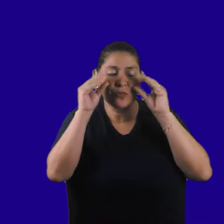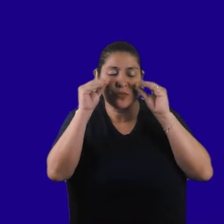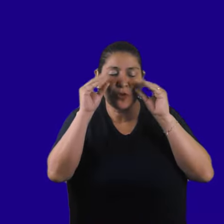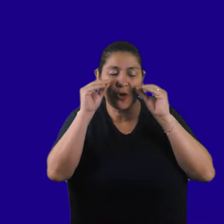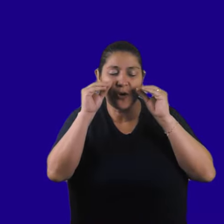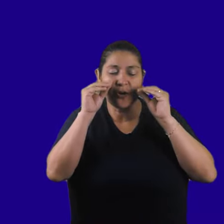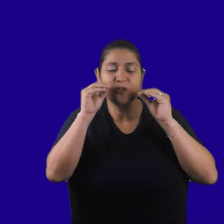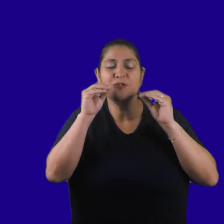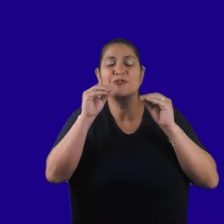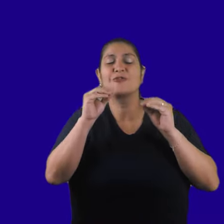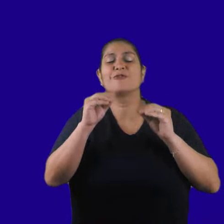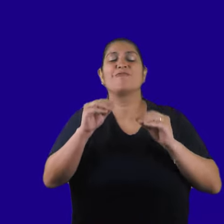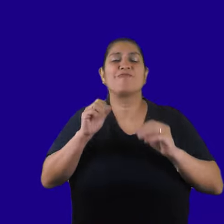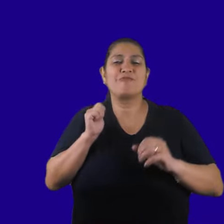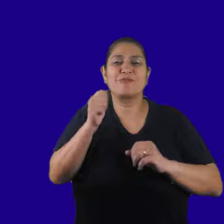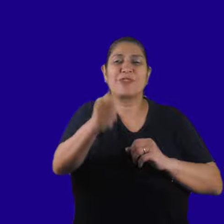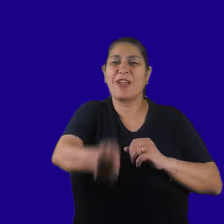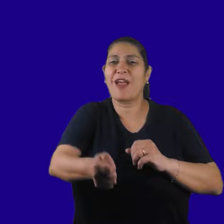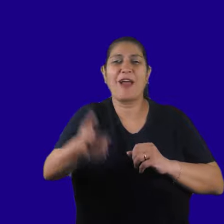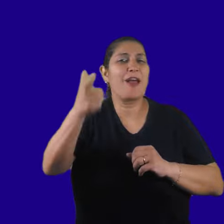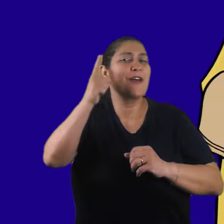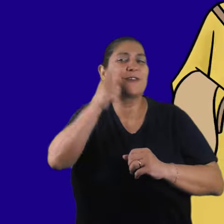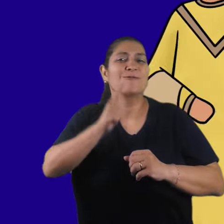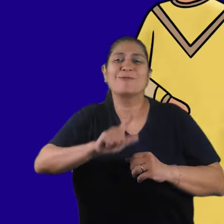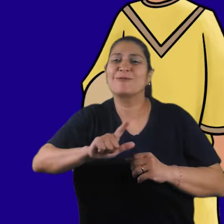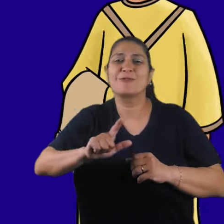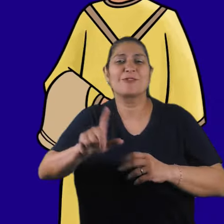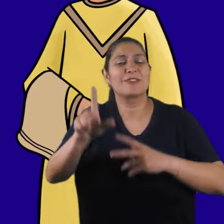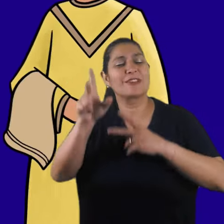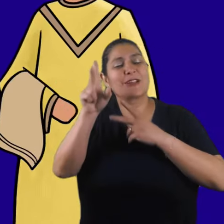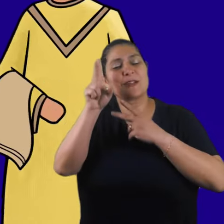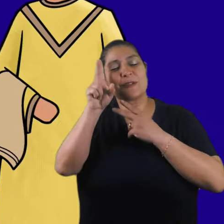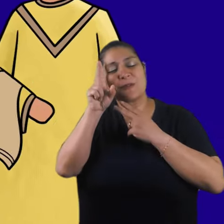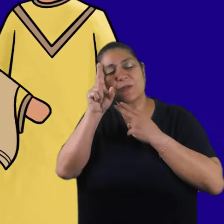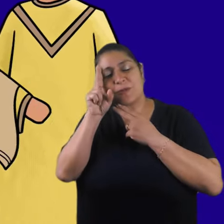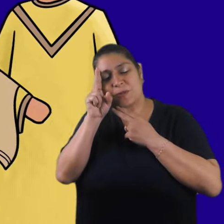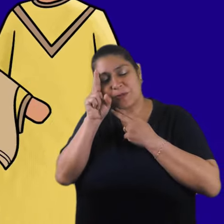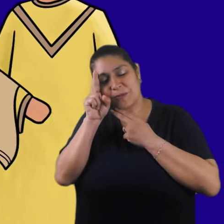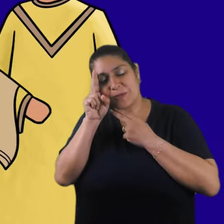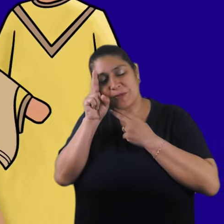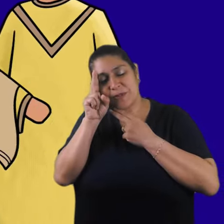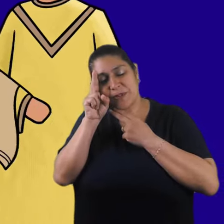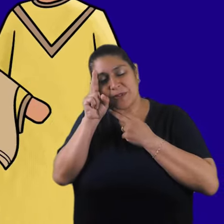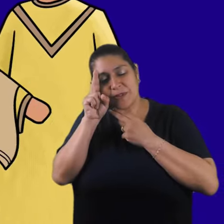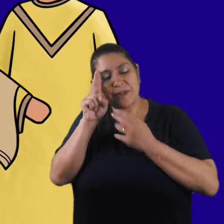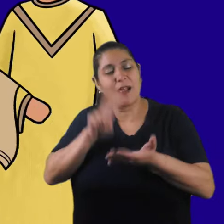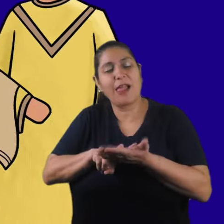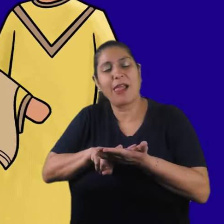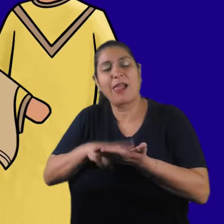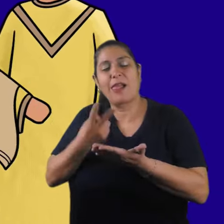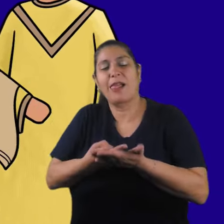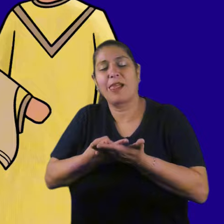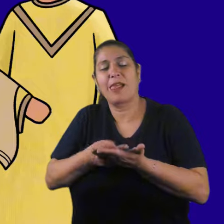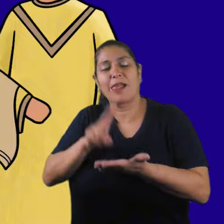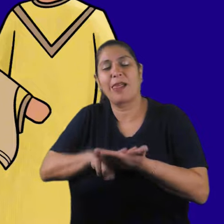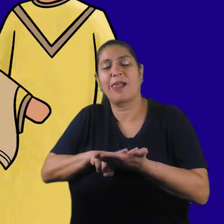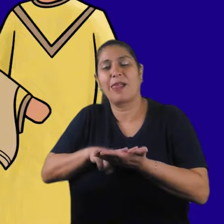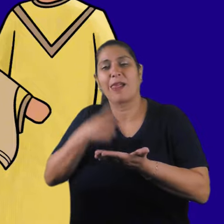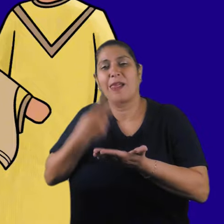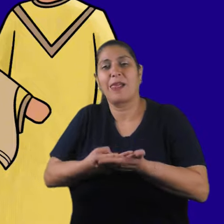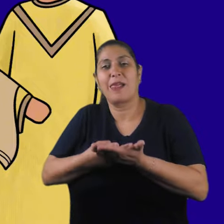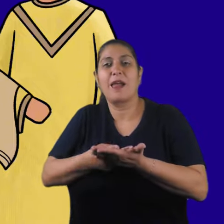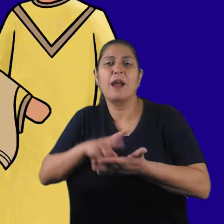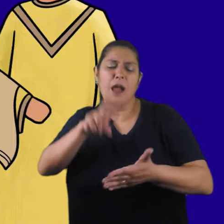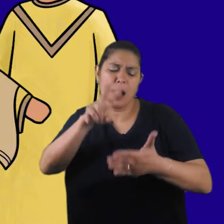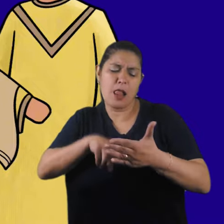Naquela noite, o rei não conseguia dormir, e por isso pediu a um de seus servos que lesse para ele o livro das